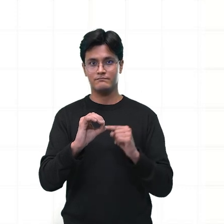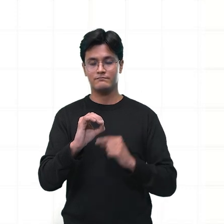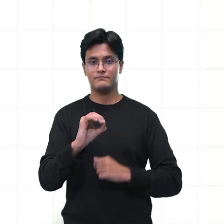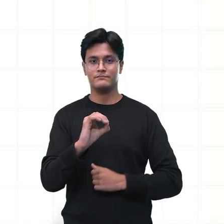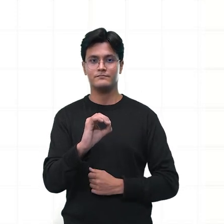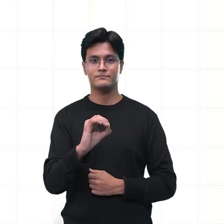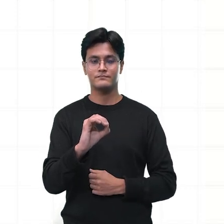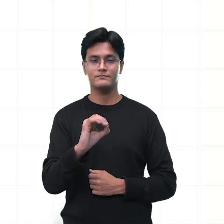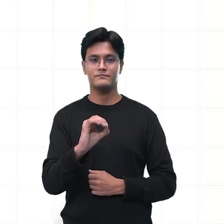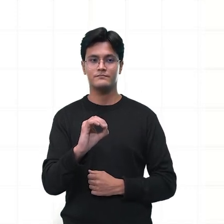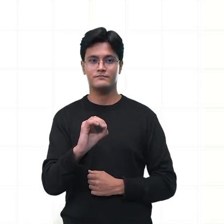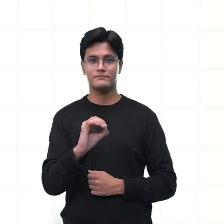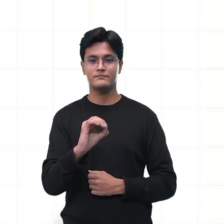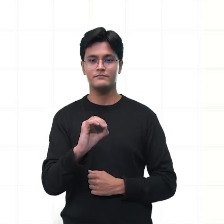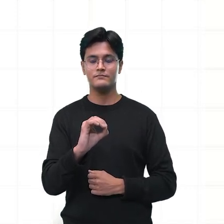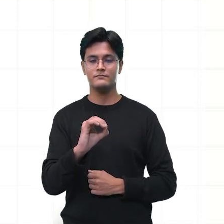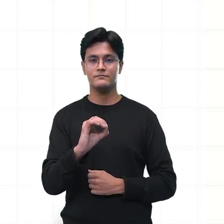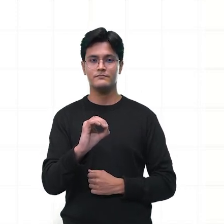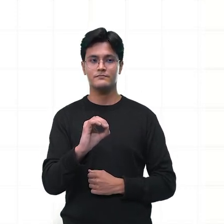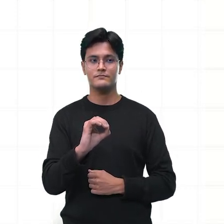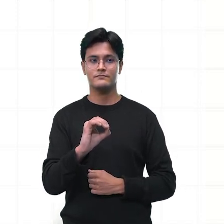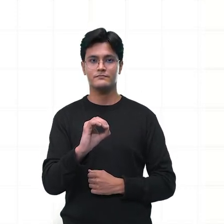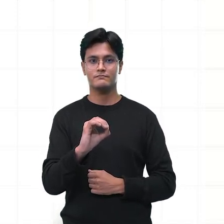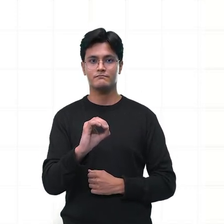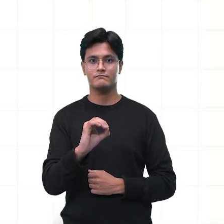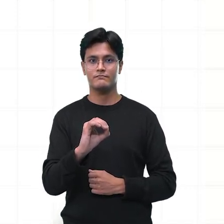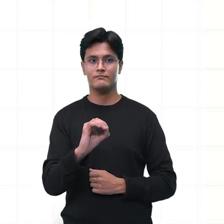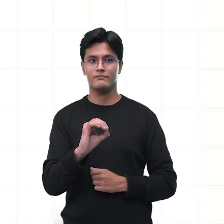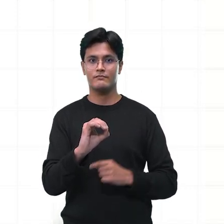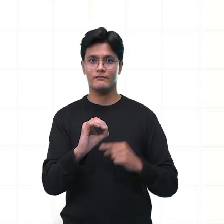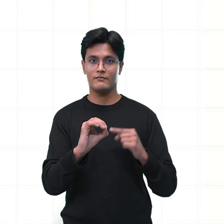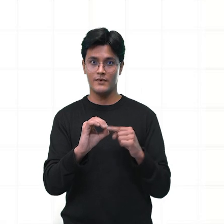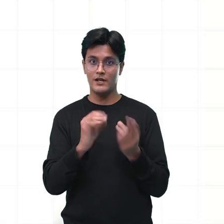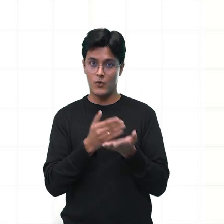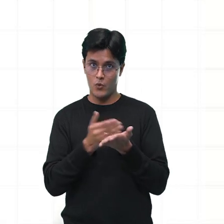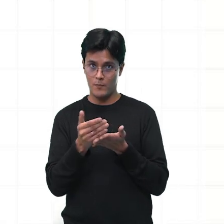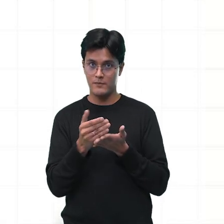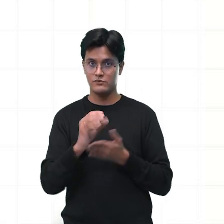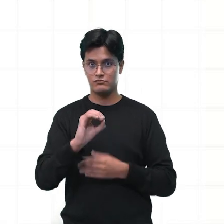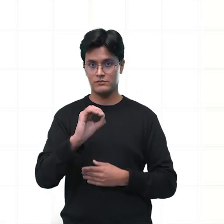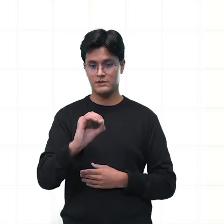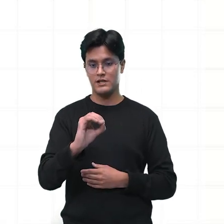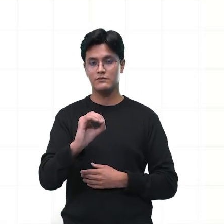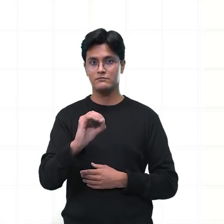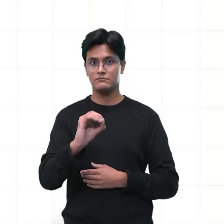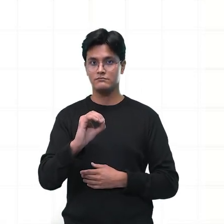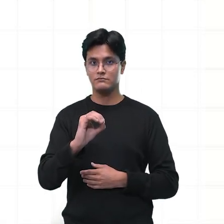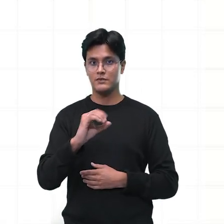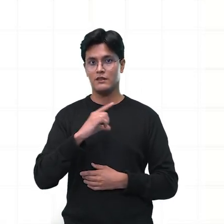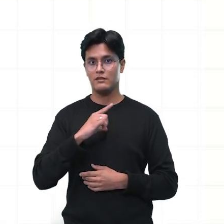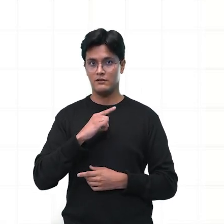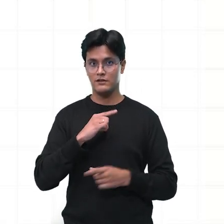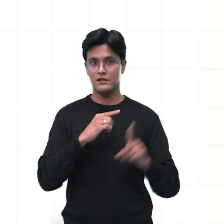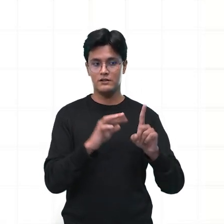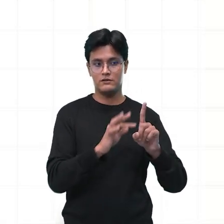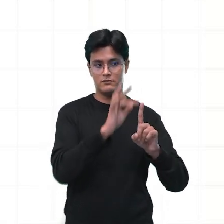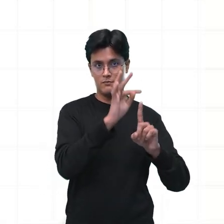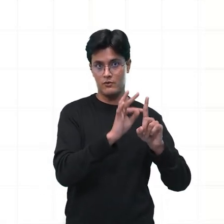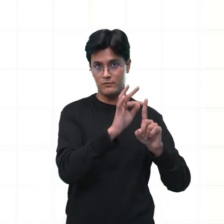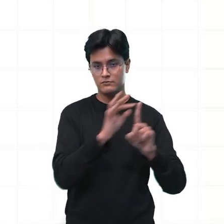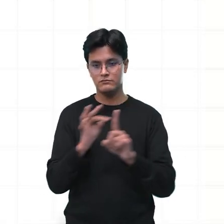zero, ele então aqui é o marco, certo? Então, nós temos aqui dois termômetros. Nós temos um